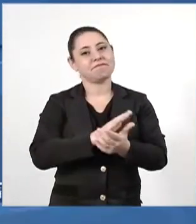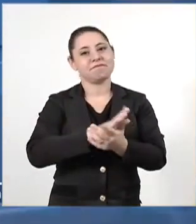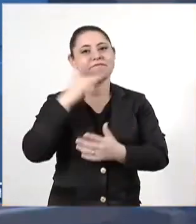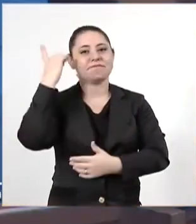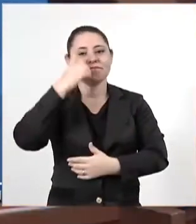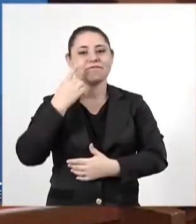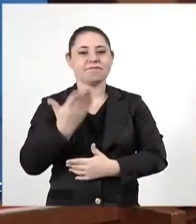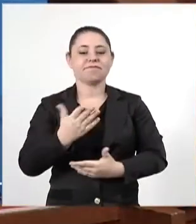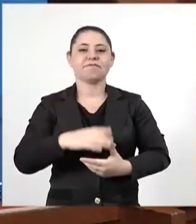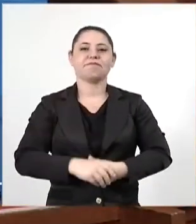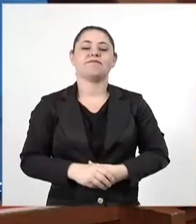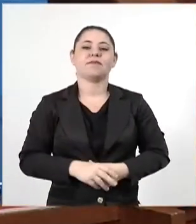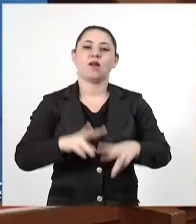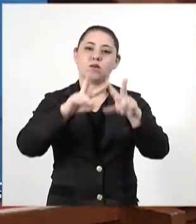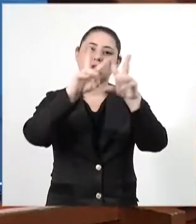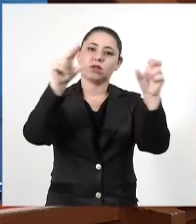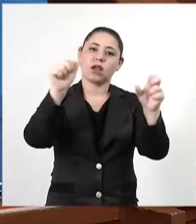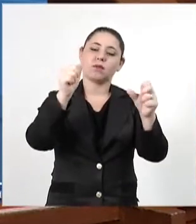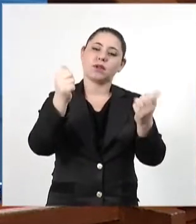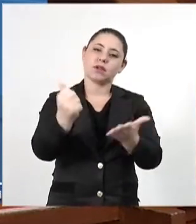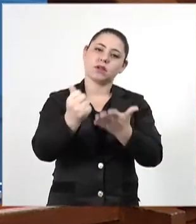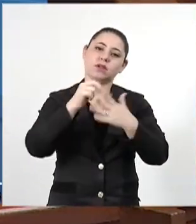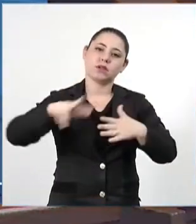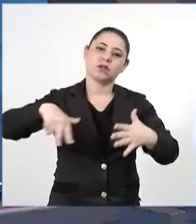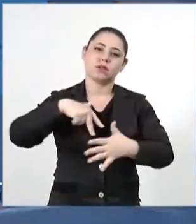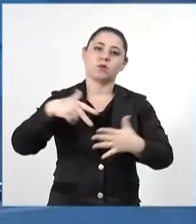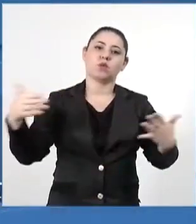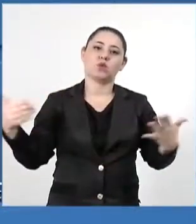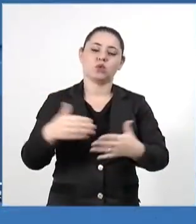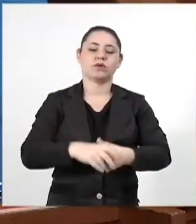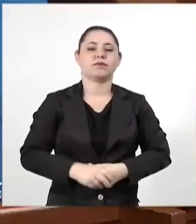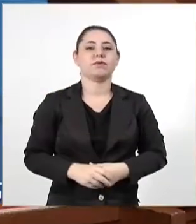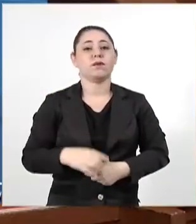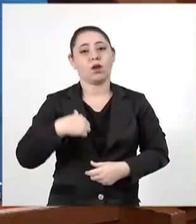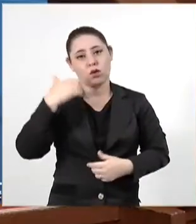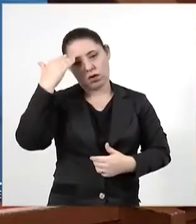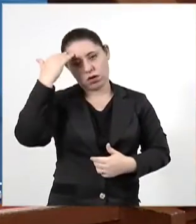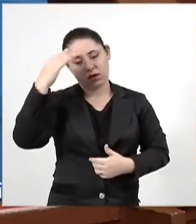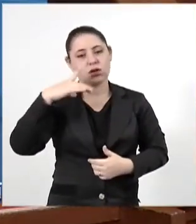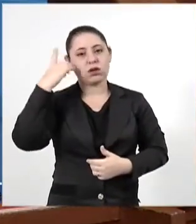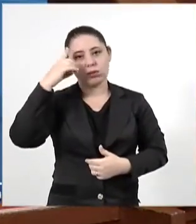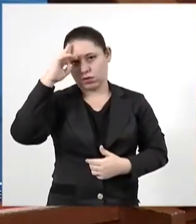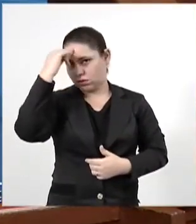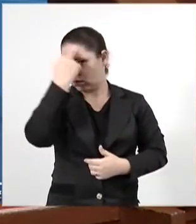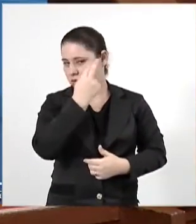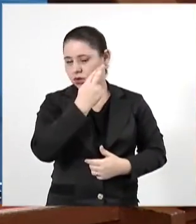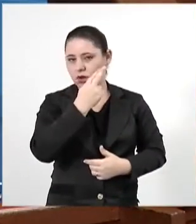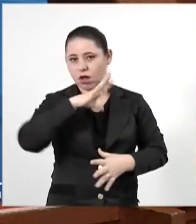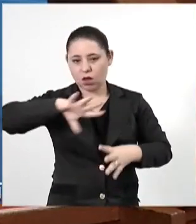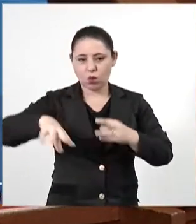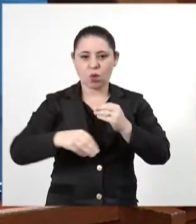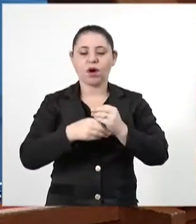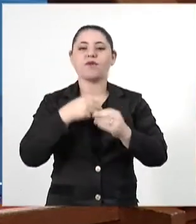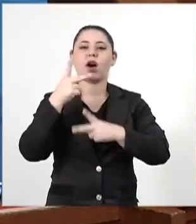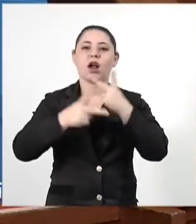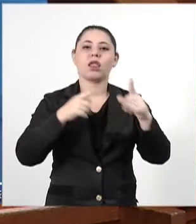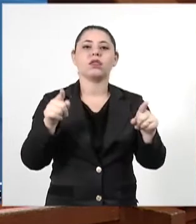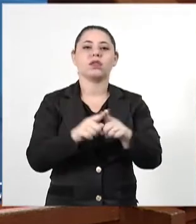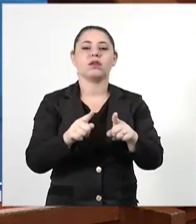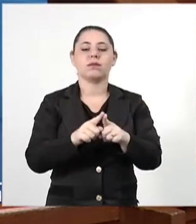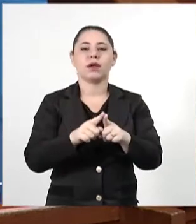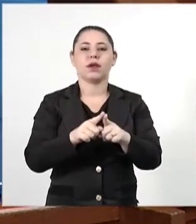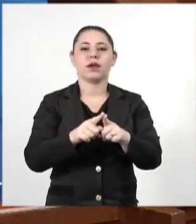Excelência pelo o assunto trazido hoje à tribuna. Eu que agradeço, deputado professor Rinaldo, incorpora a fala de Vossa Excelência e o